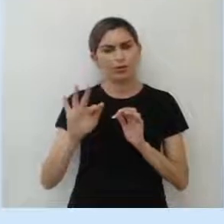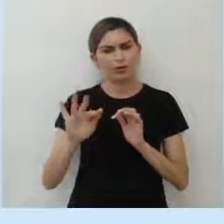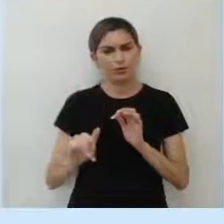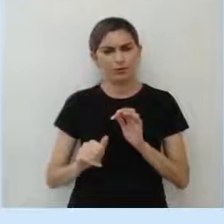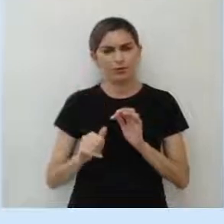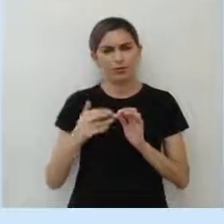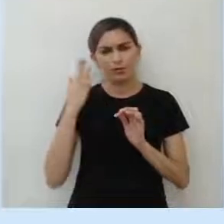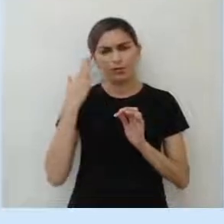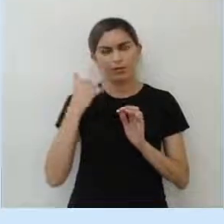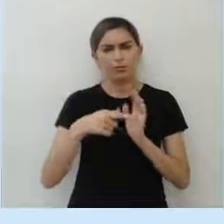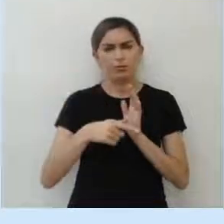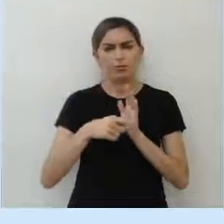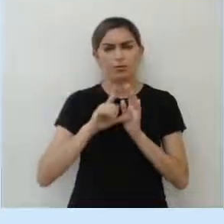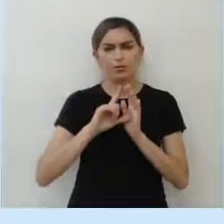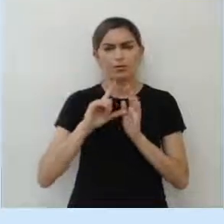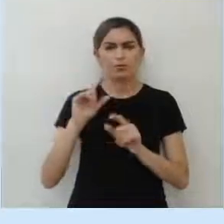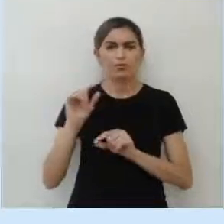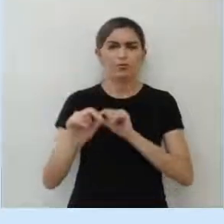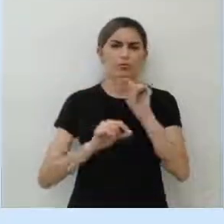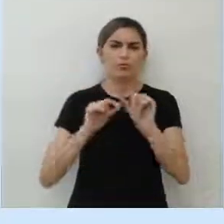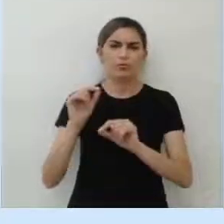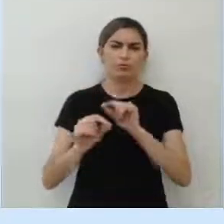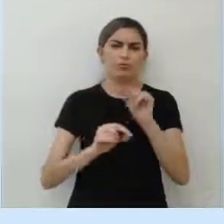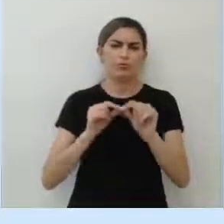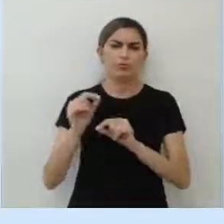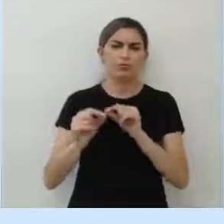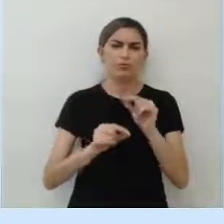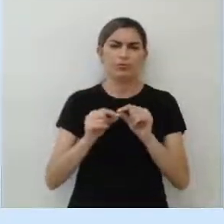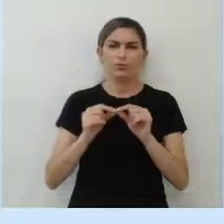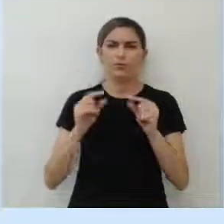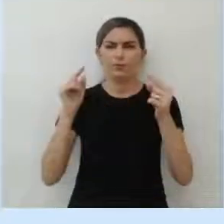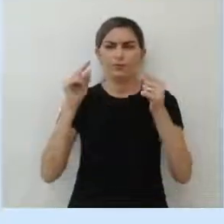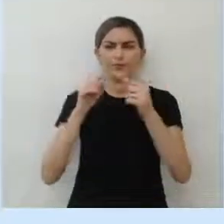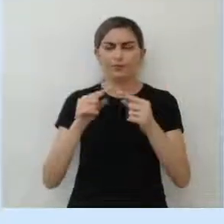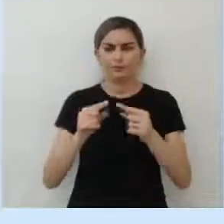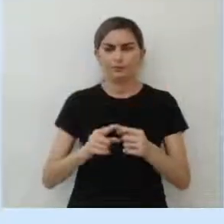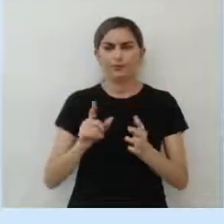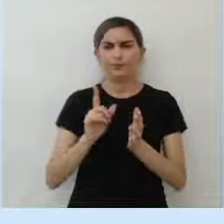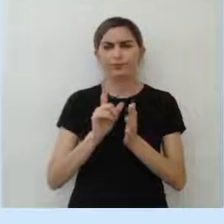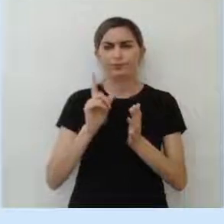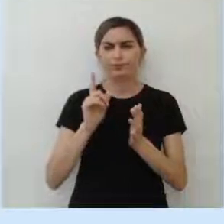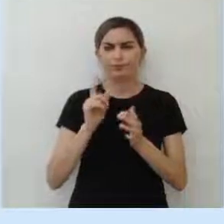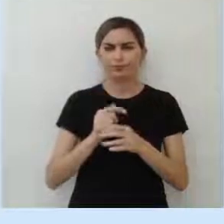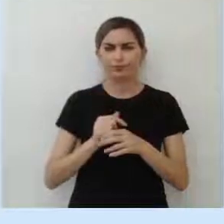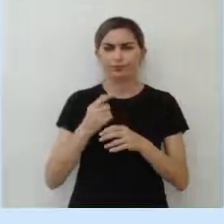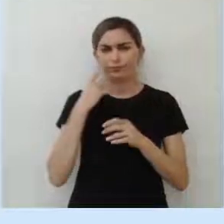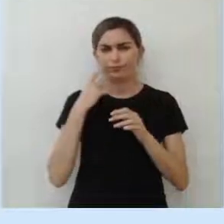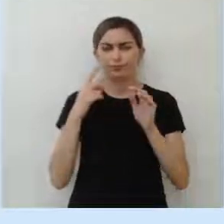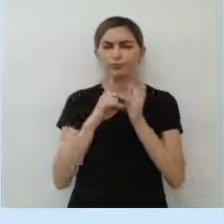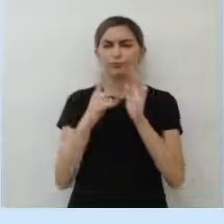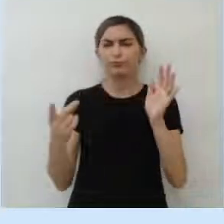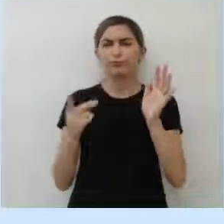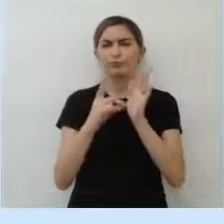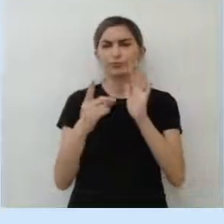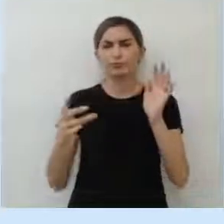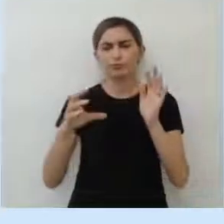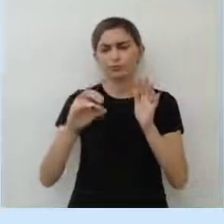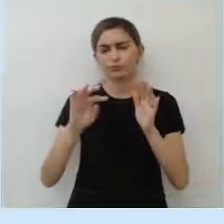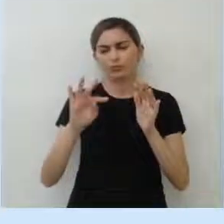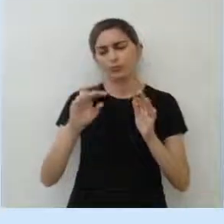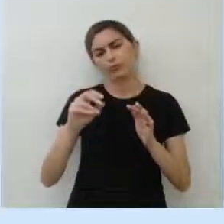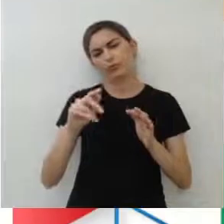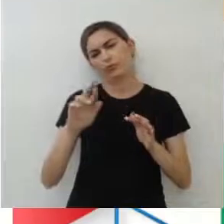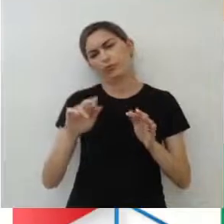antes o que é ortografia, não é verdade? Então, de acordo com o dicionário, vamos ver aí. A ortografia